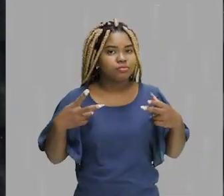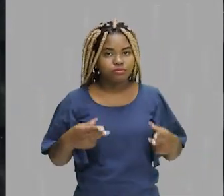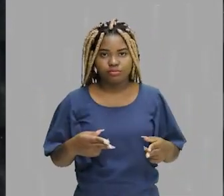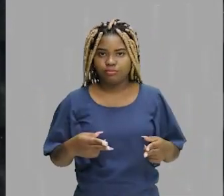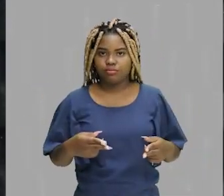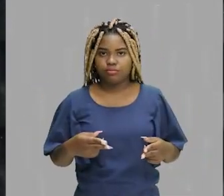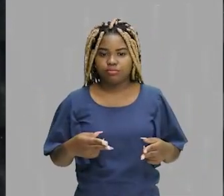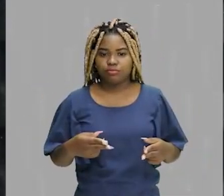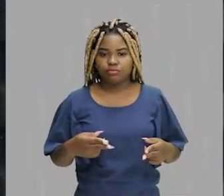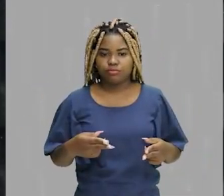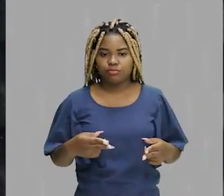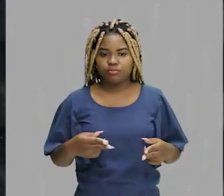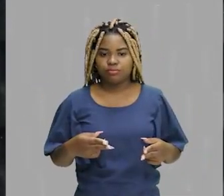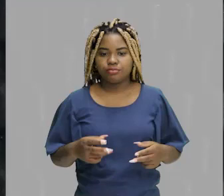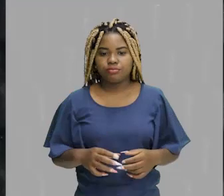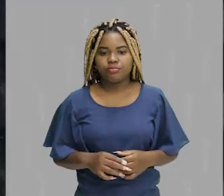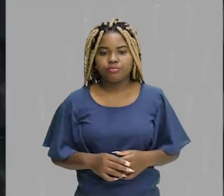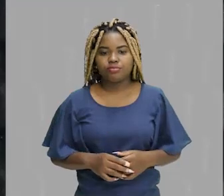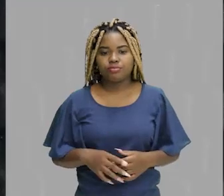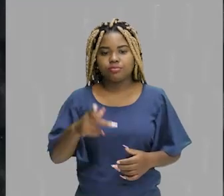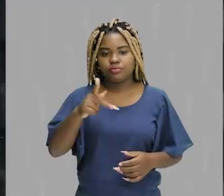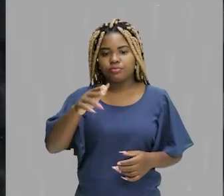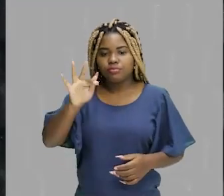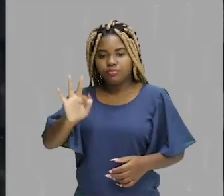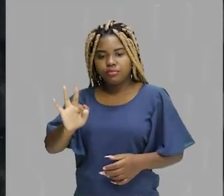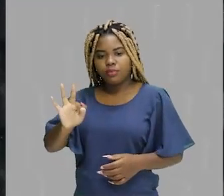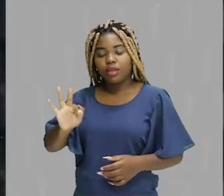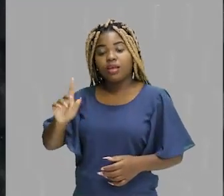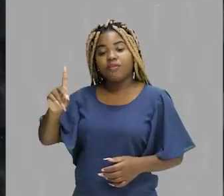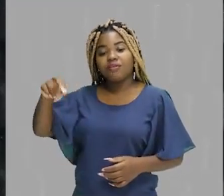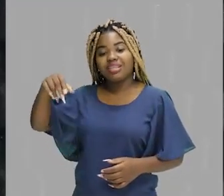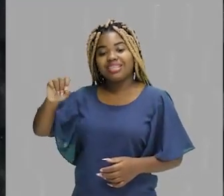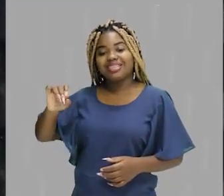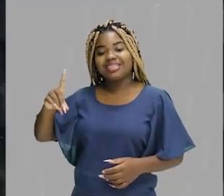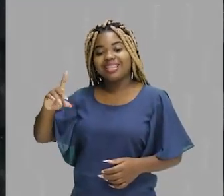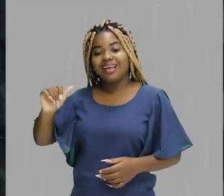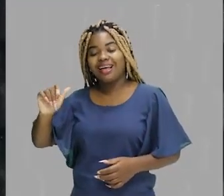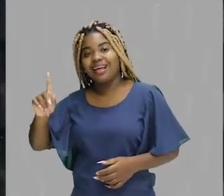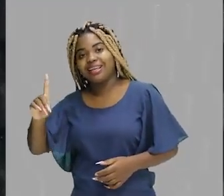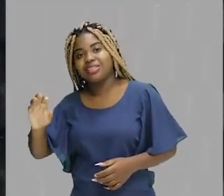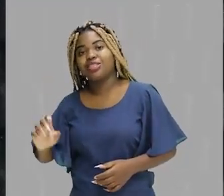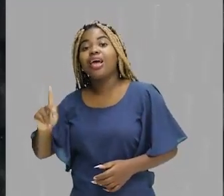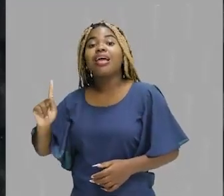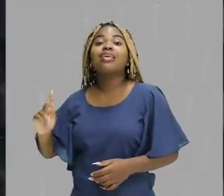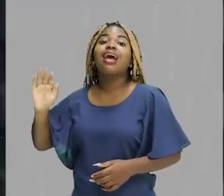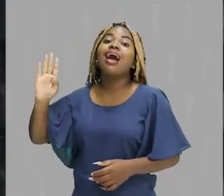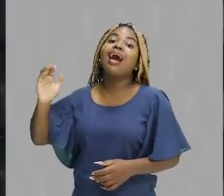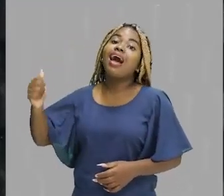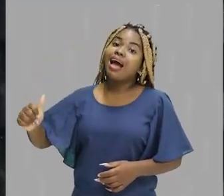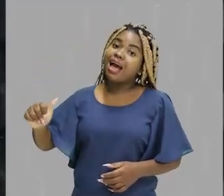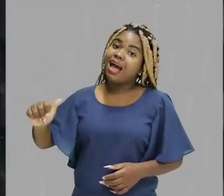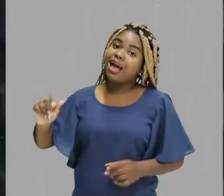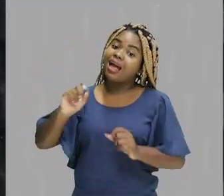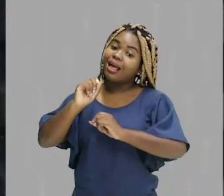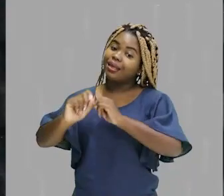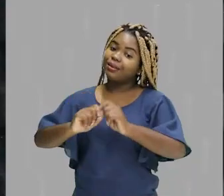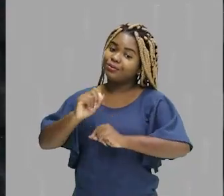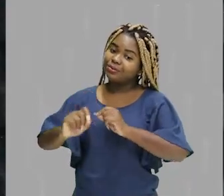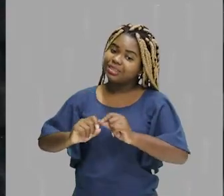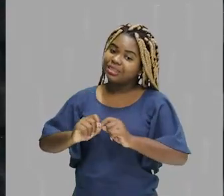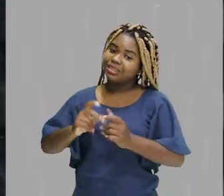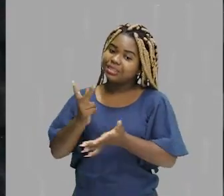iguais o ponto de fusão, a densidade também, o mesmo valor. Ka é a constante de acidez, né?